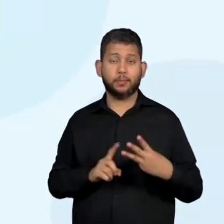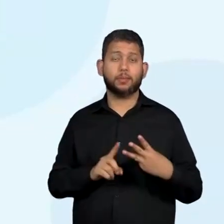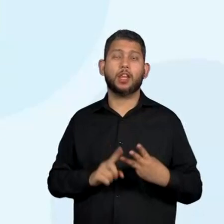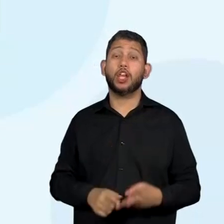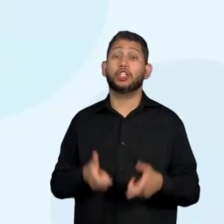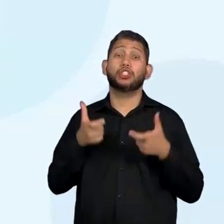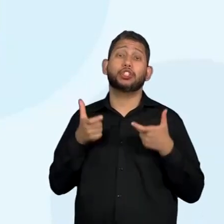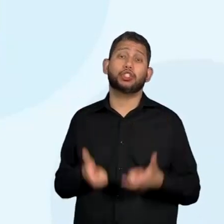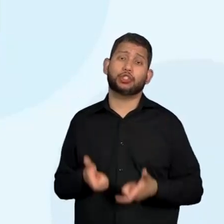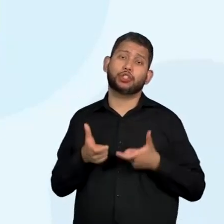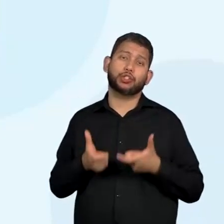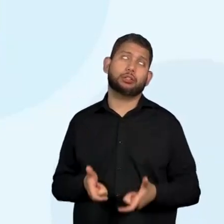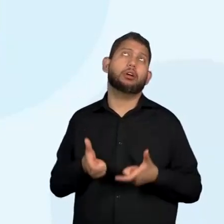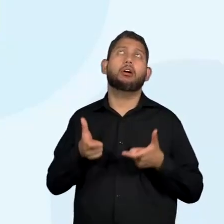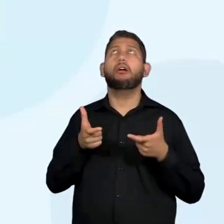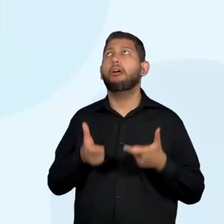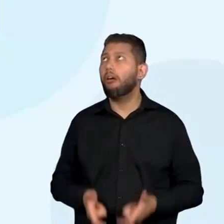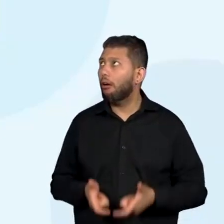chatice.